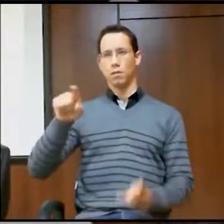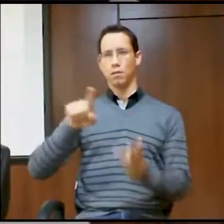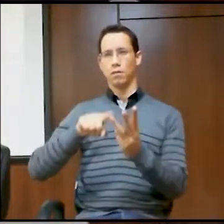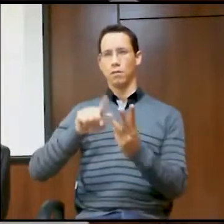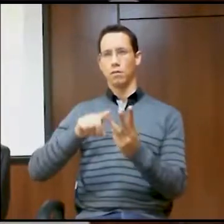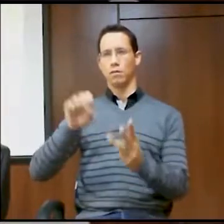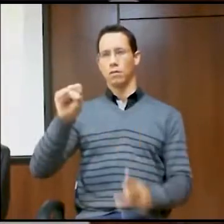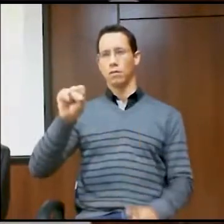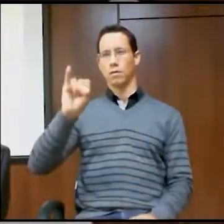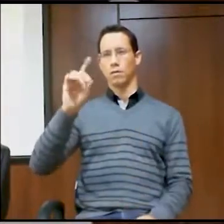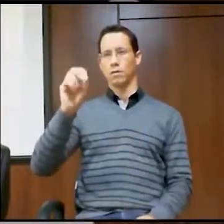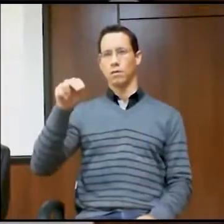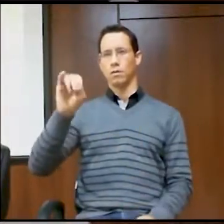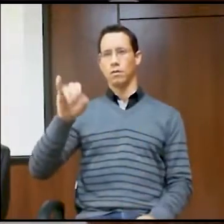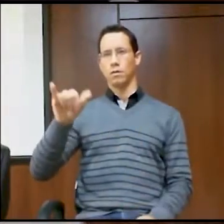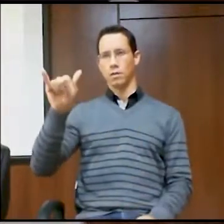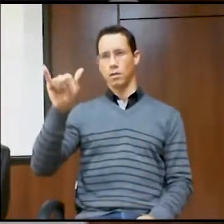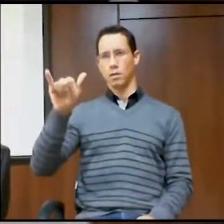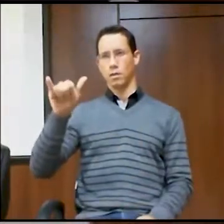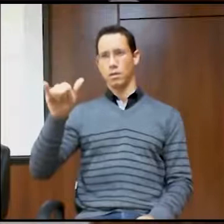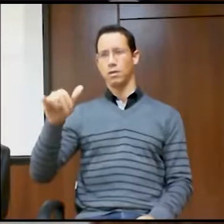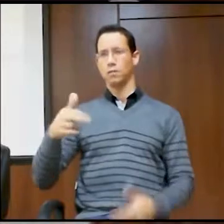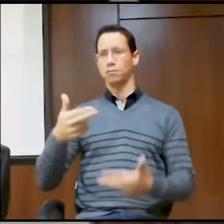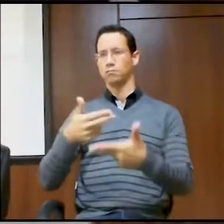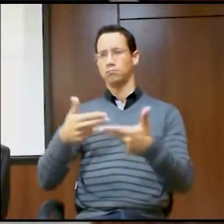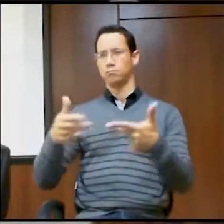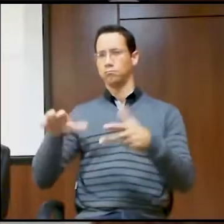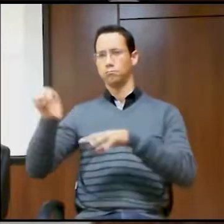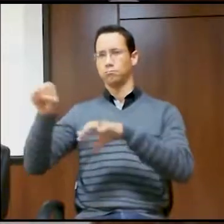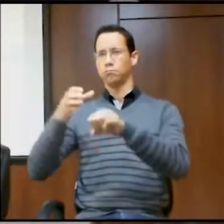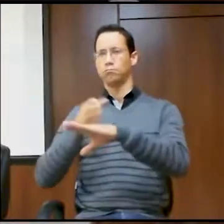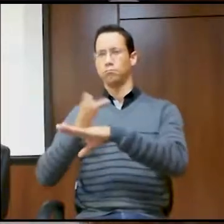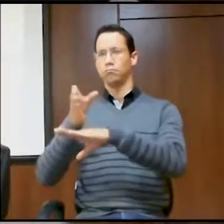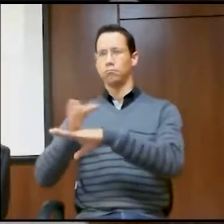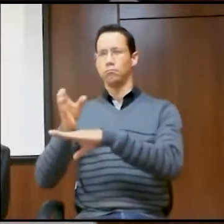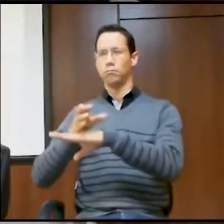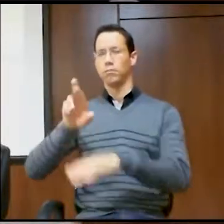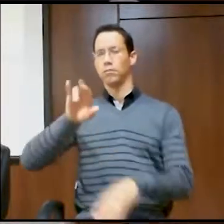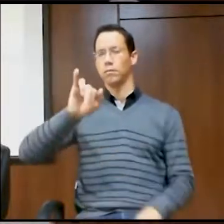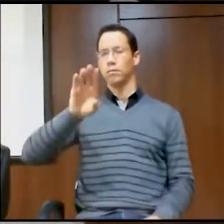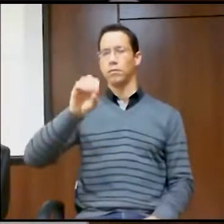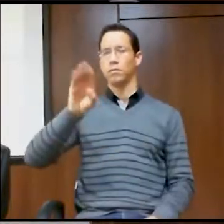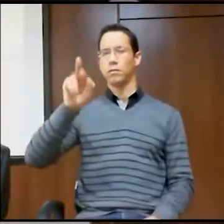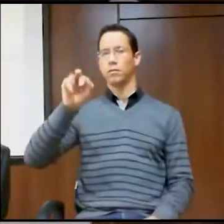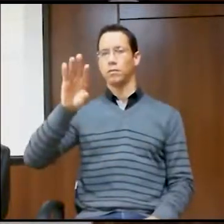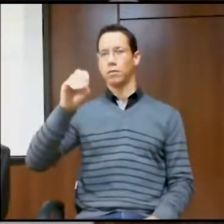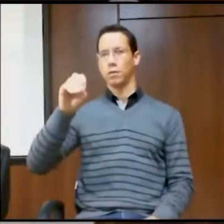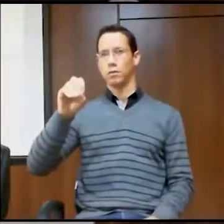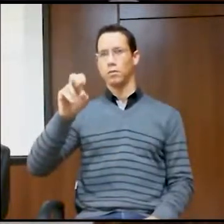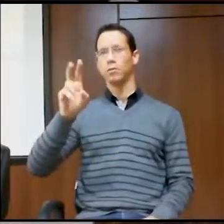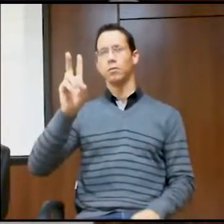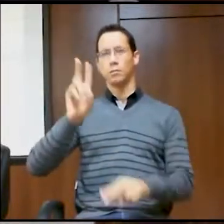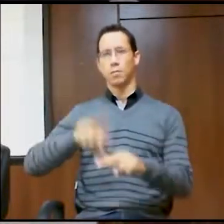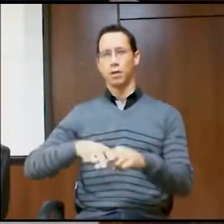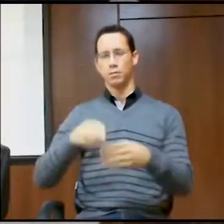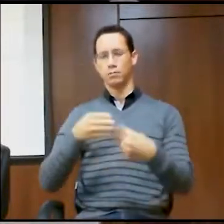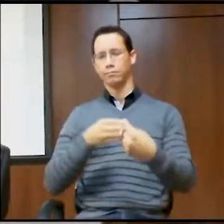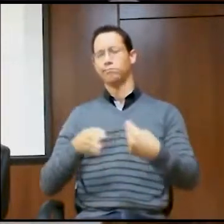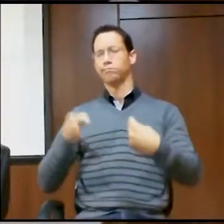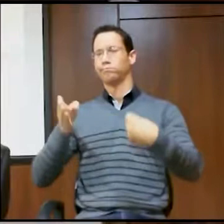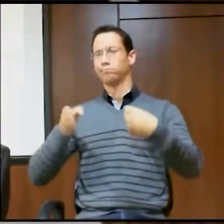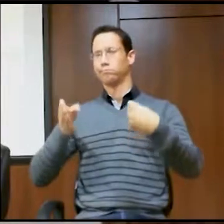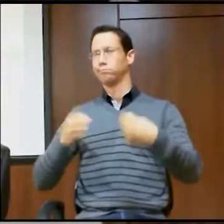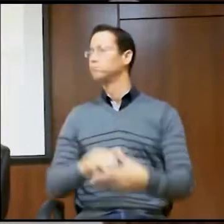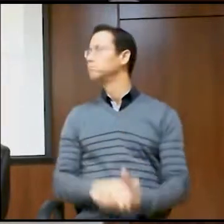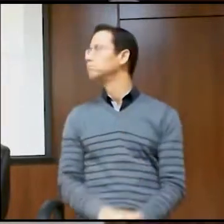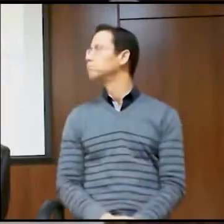da ocupação da Avenida Rio Branco, ali da Rio Branco, né? Estão presos, né? Prisão temporária, né?